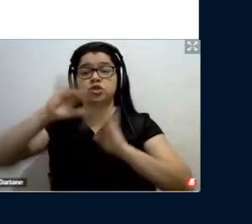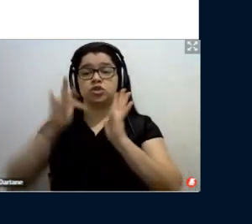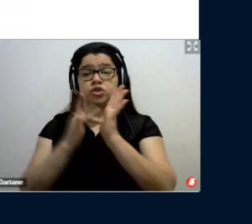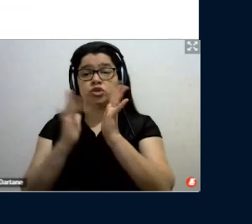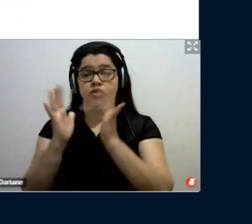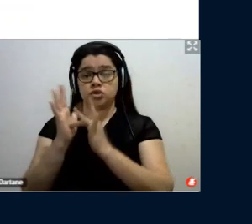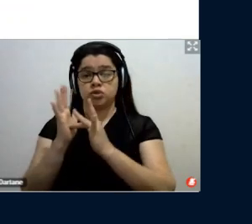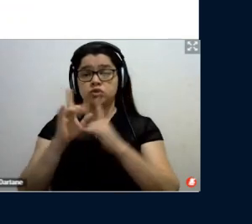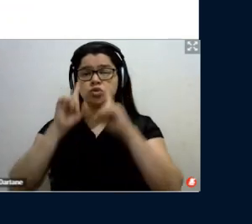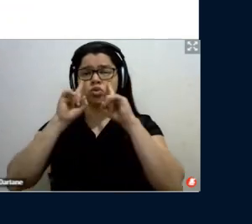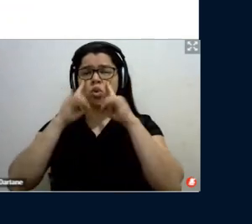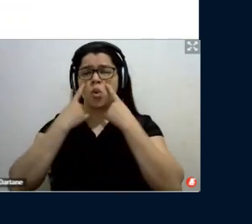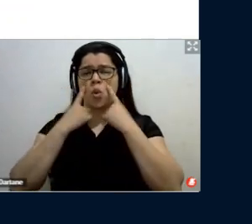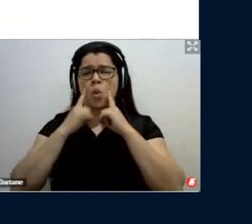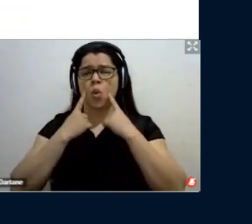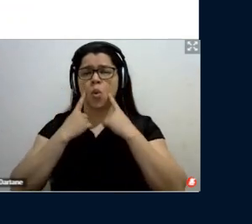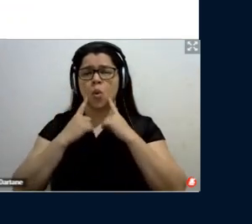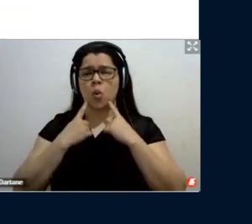Tá?